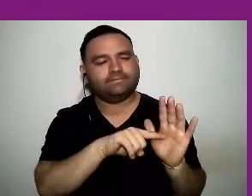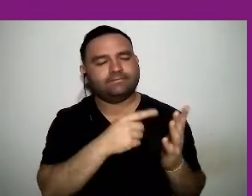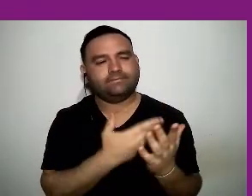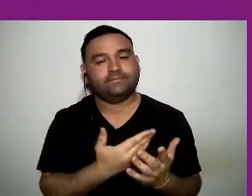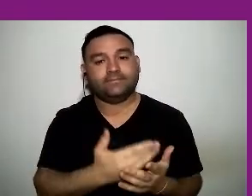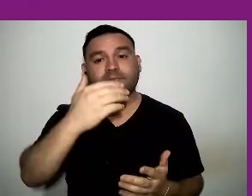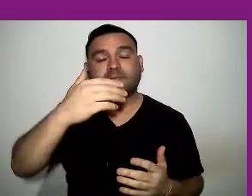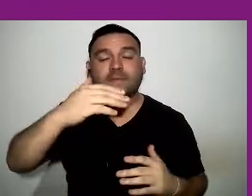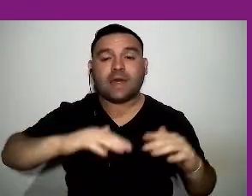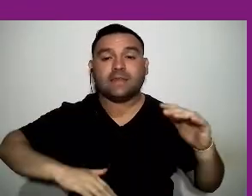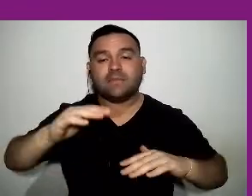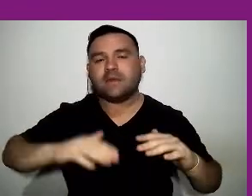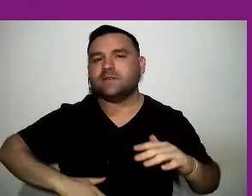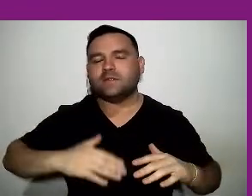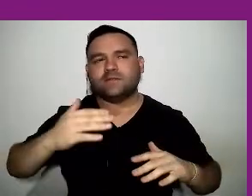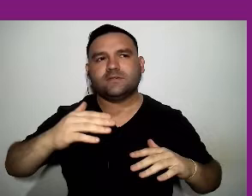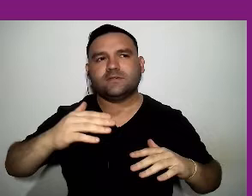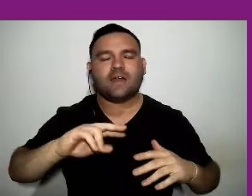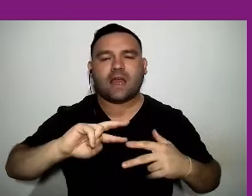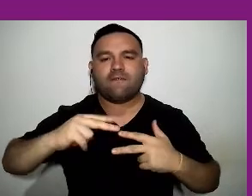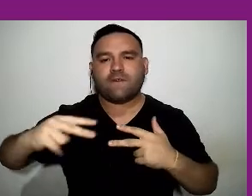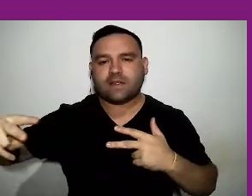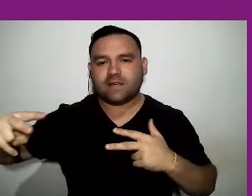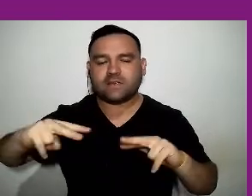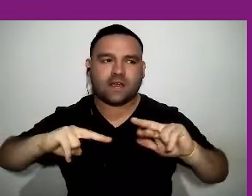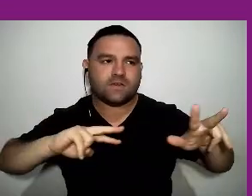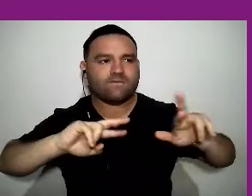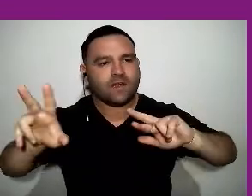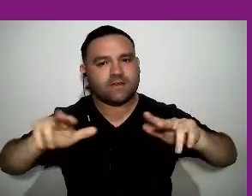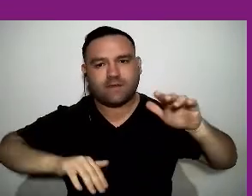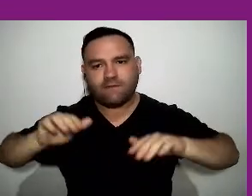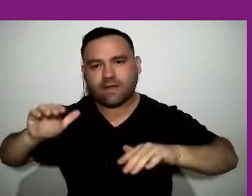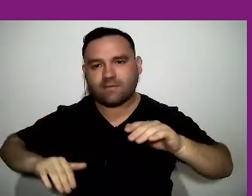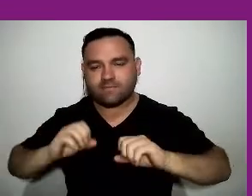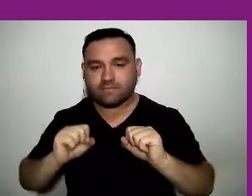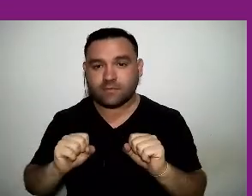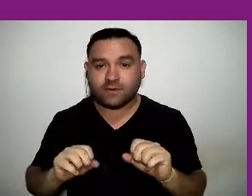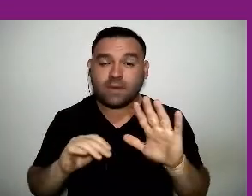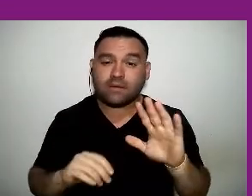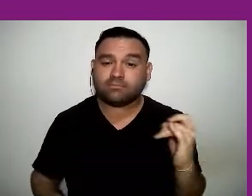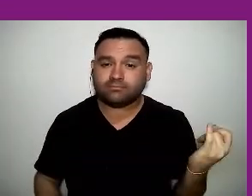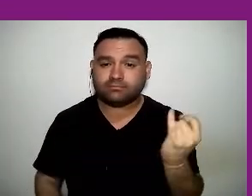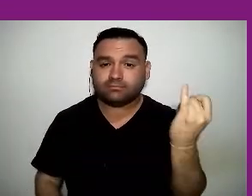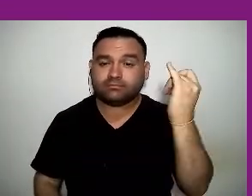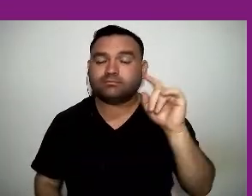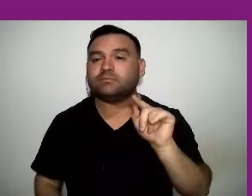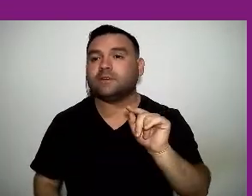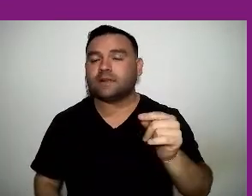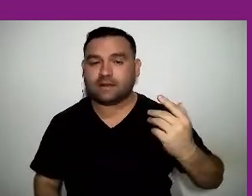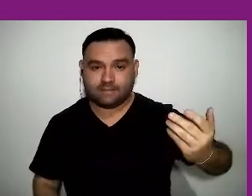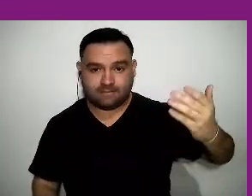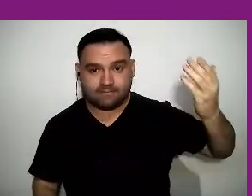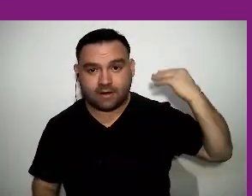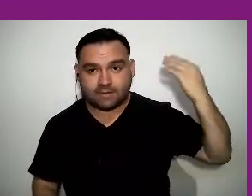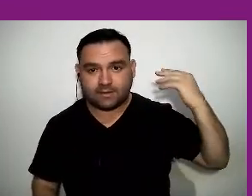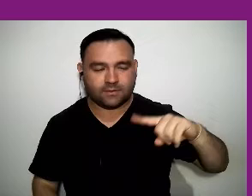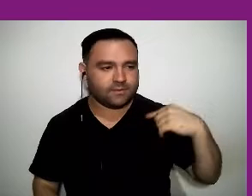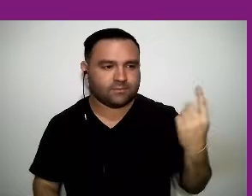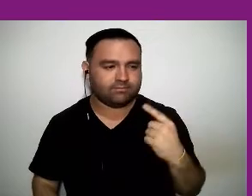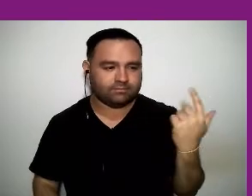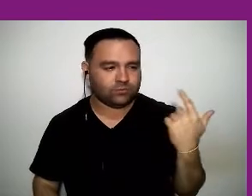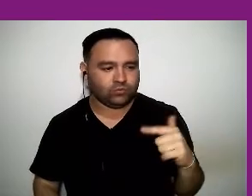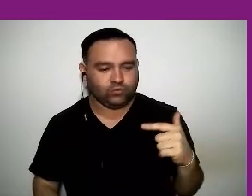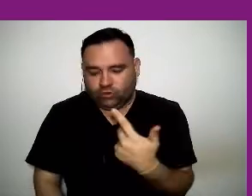variar de uma variante em detrimento da outra. O mais importante é que, na época que nós não